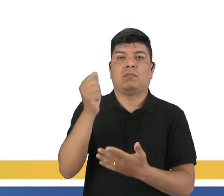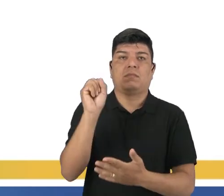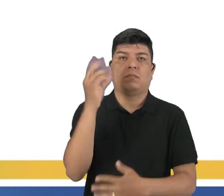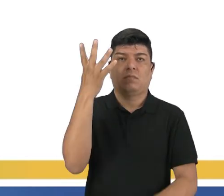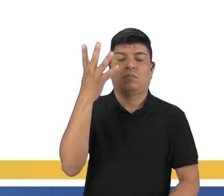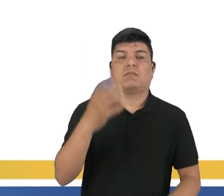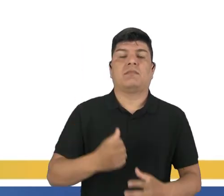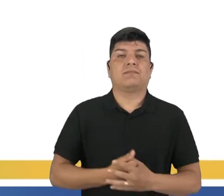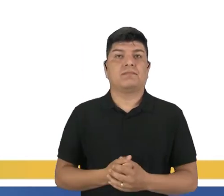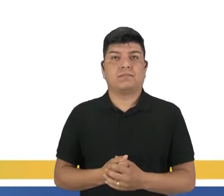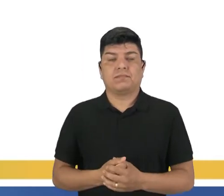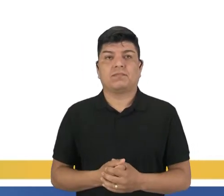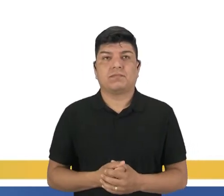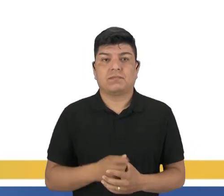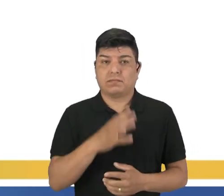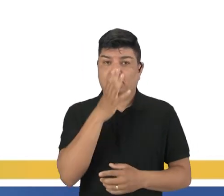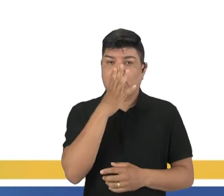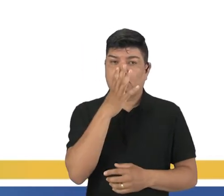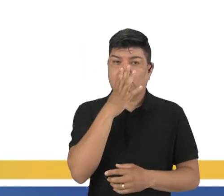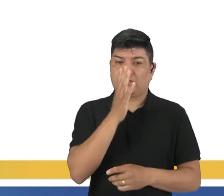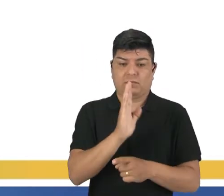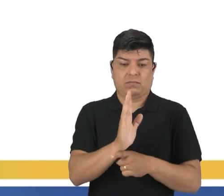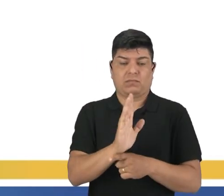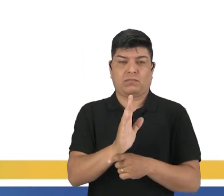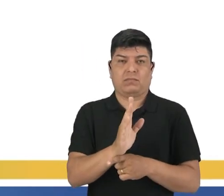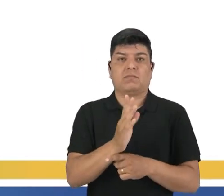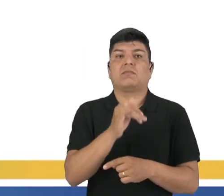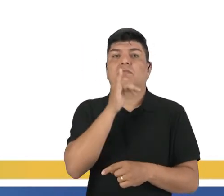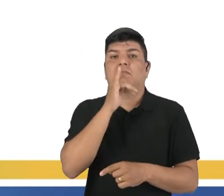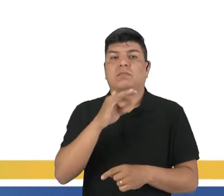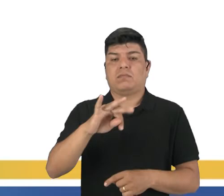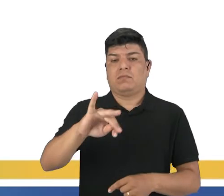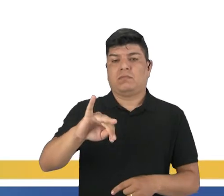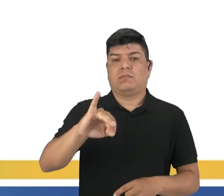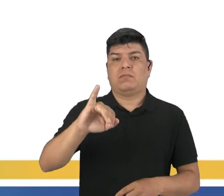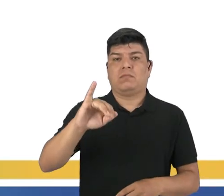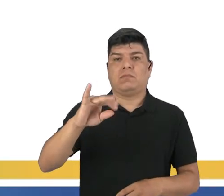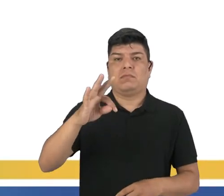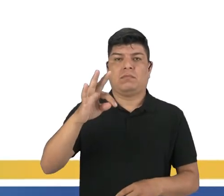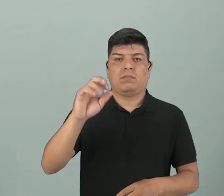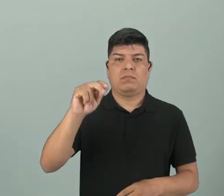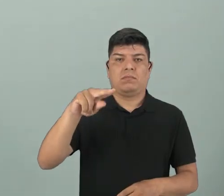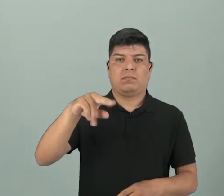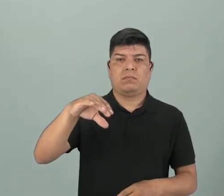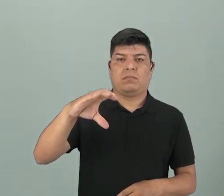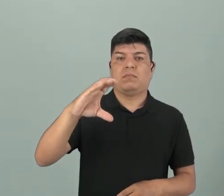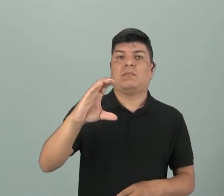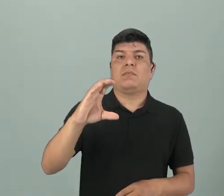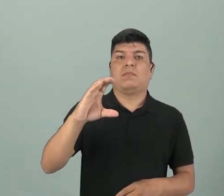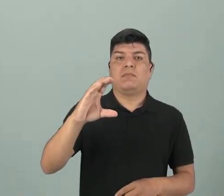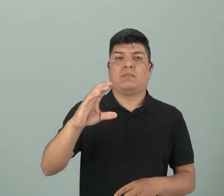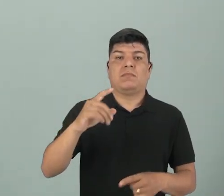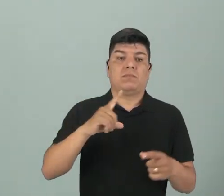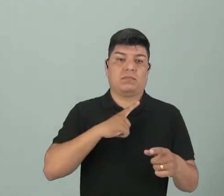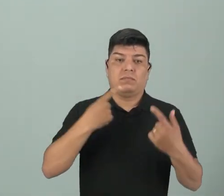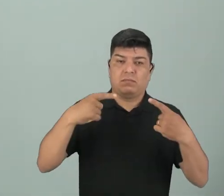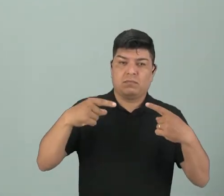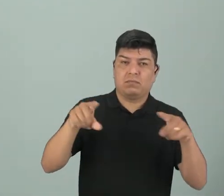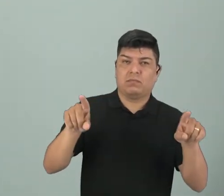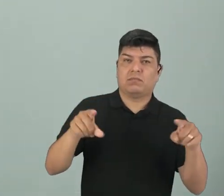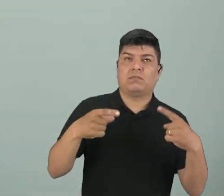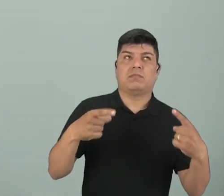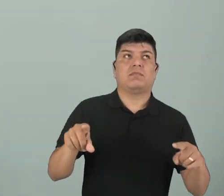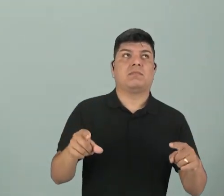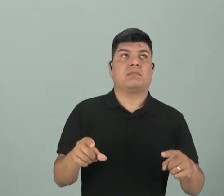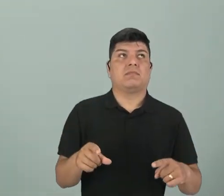na ação. Então, quando vocês assistiu aquele filme lá do Titanic, né, tem aquela música lá no início, né, eu vou fazer